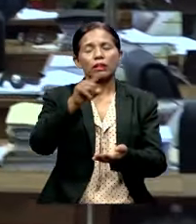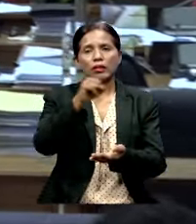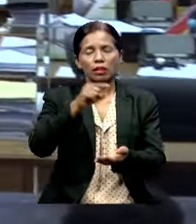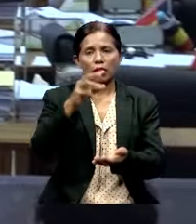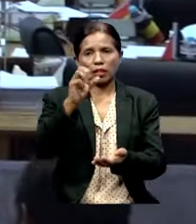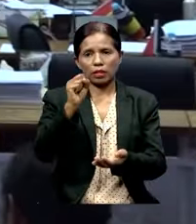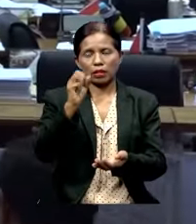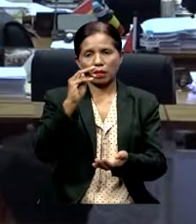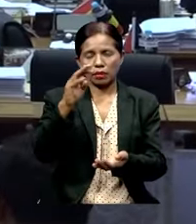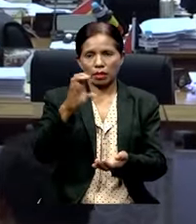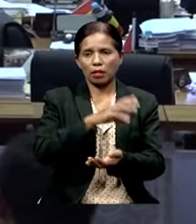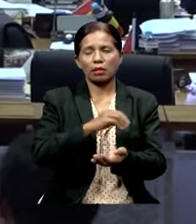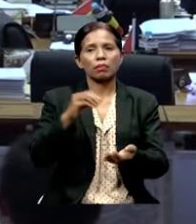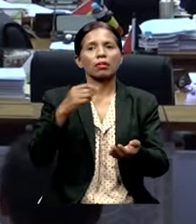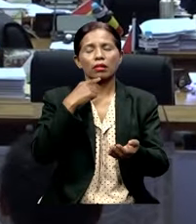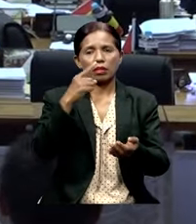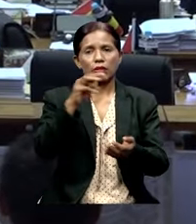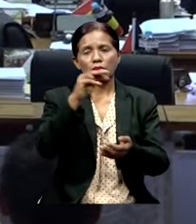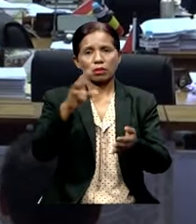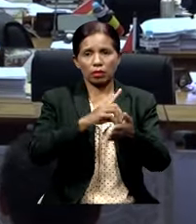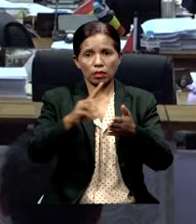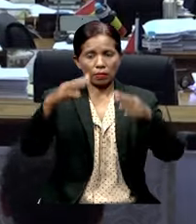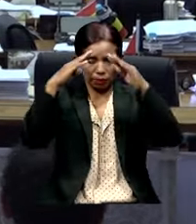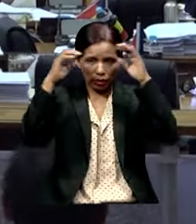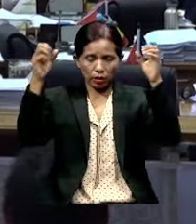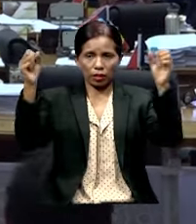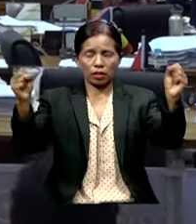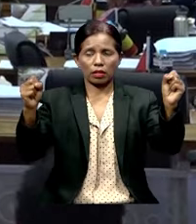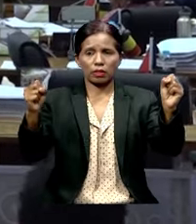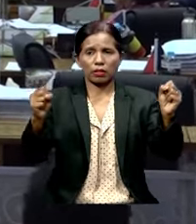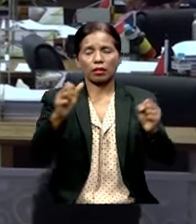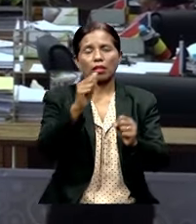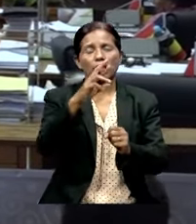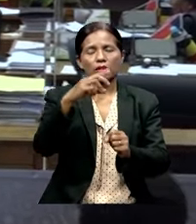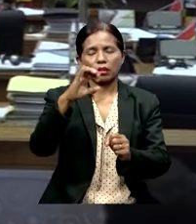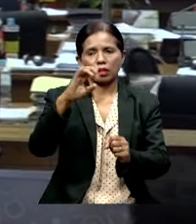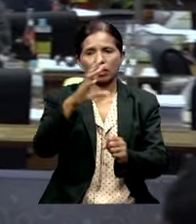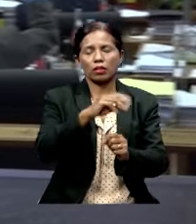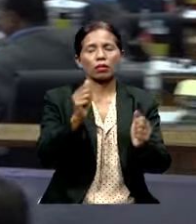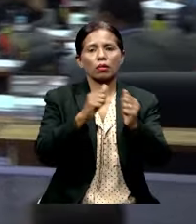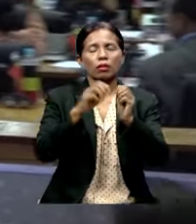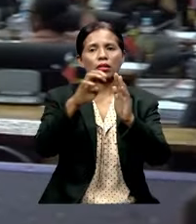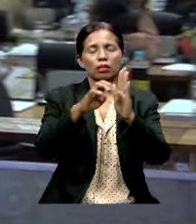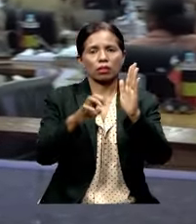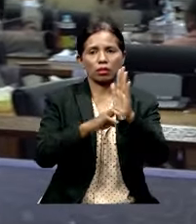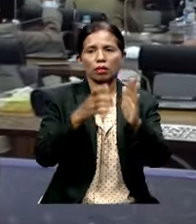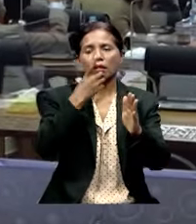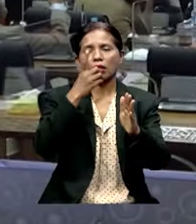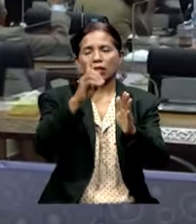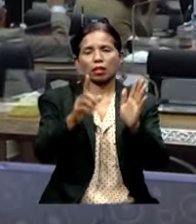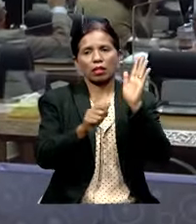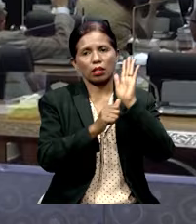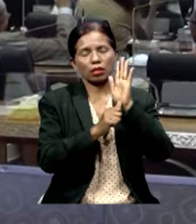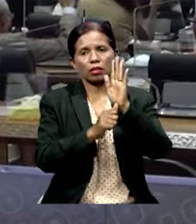e a segunda foi na Laixne, presidente da autoridade Raiowa, Arsenio Paixão Bano, onde a estrutura mos declara